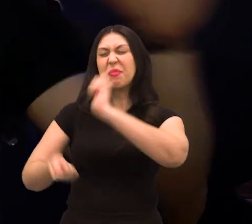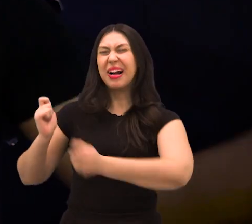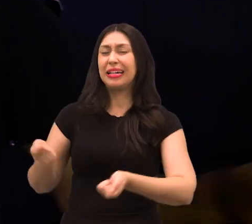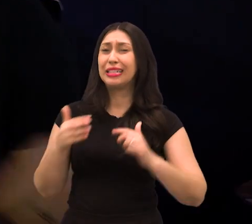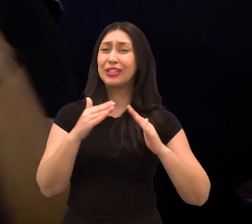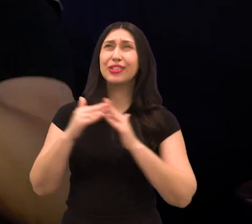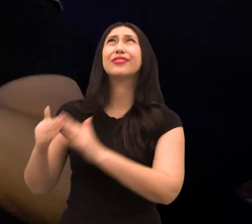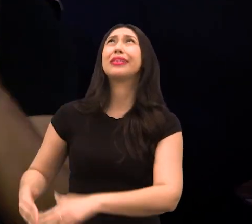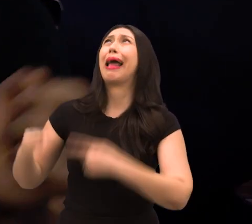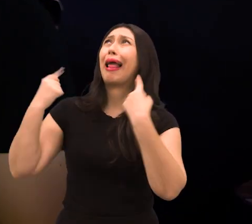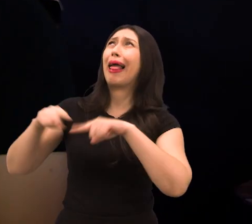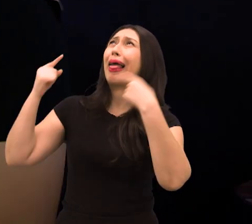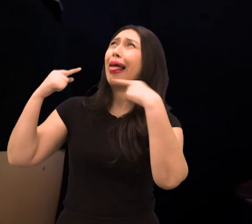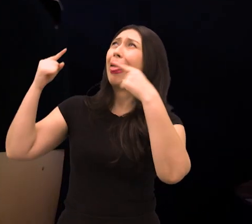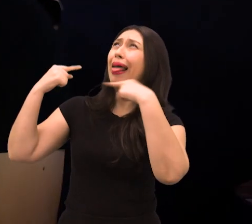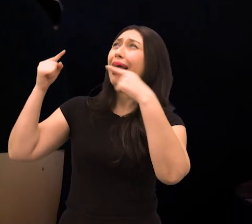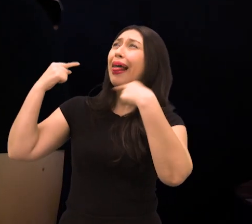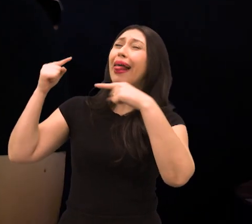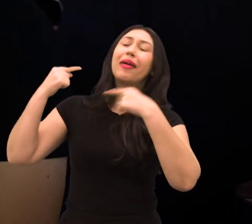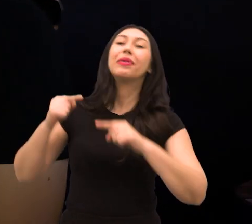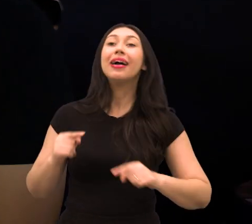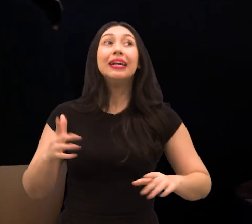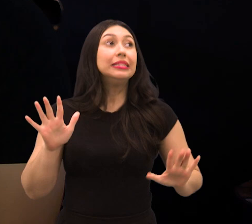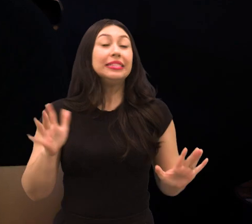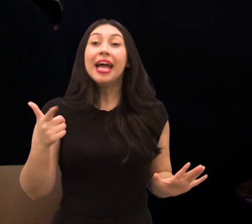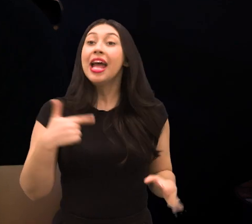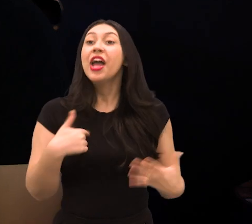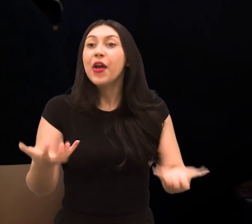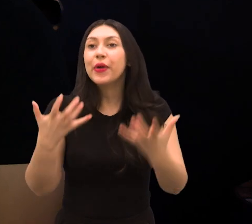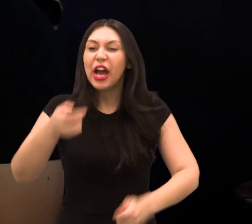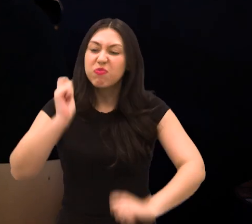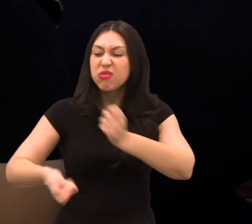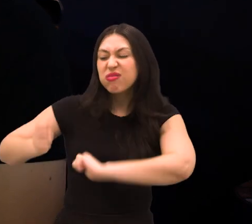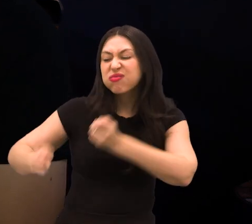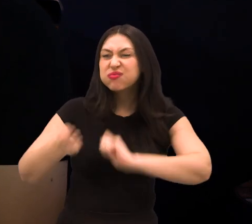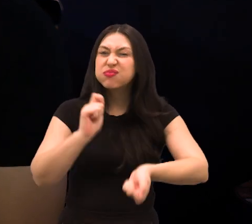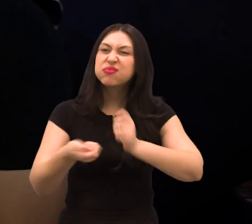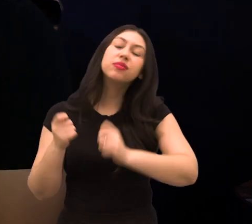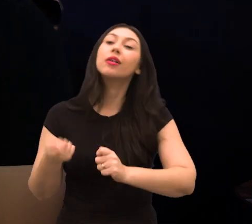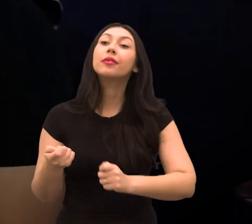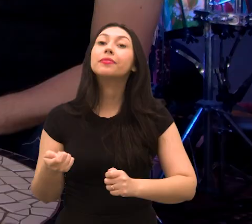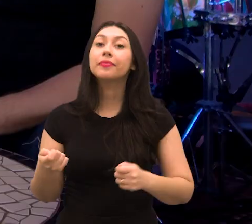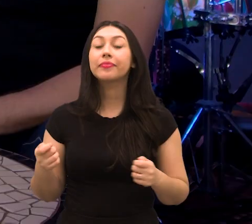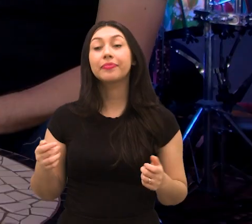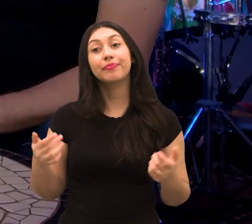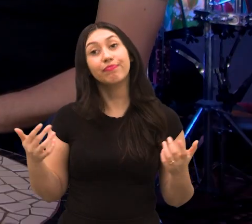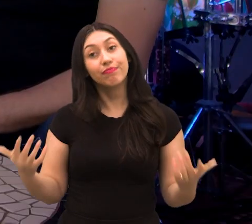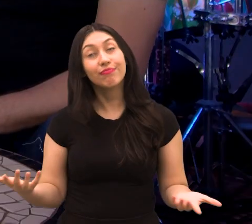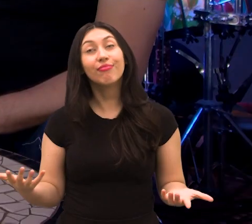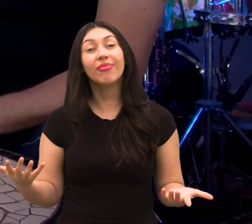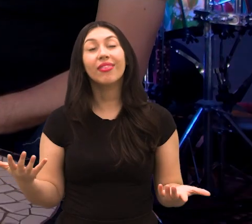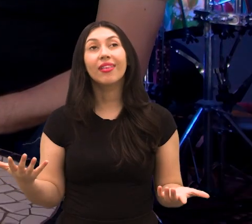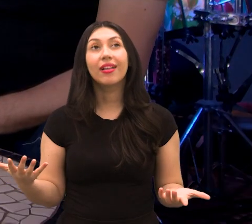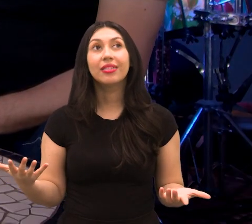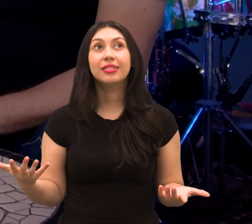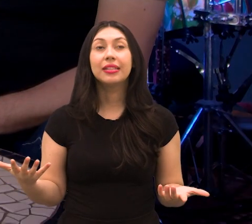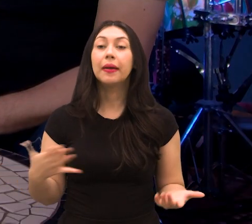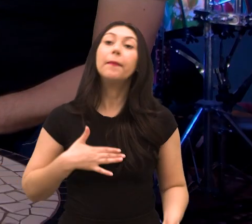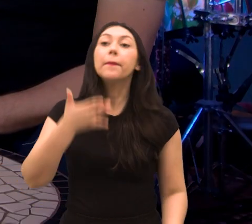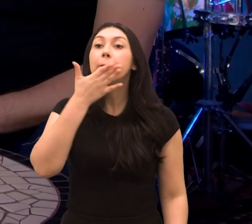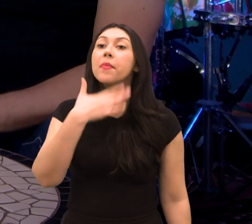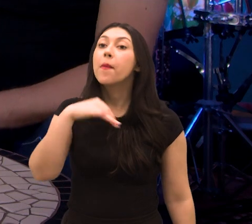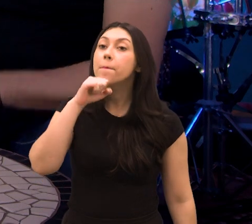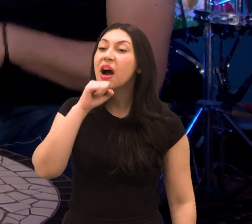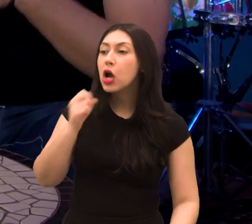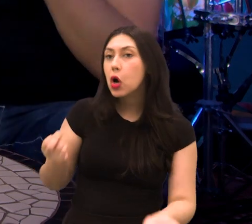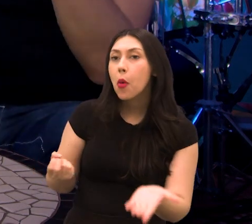da vida, eu zoando tudo. E aí falei, é isso aqui que eu quero para minha vida. Que legal. E tô até hoje nisso. E né, meu pai